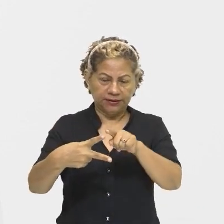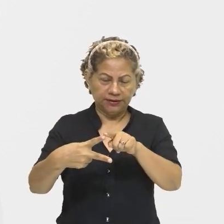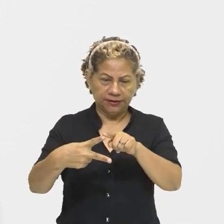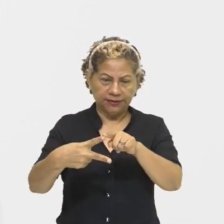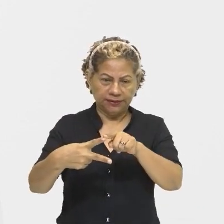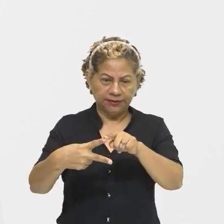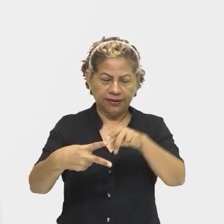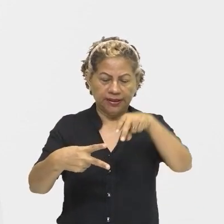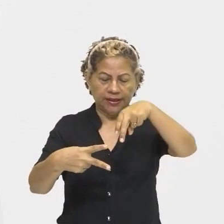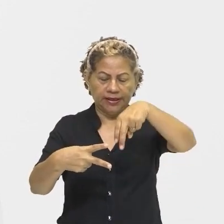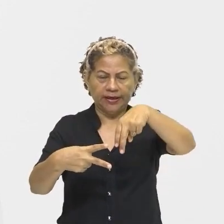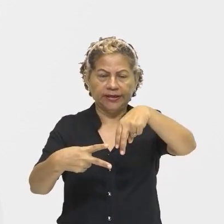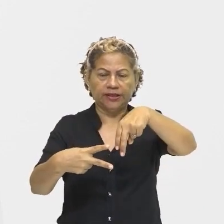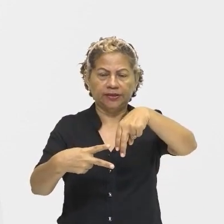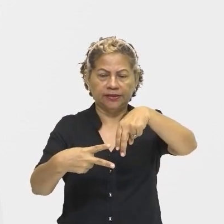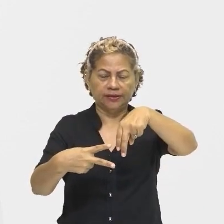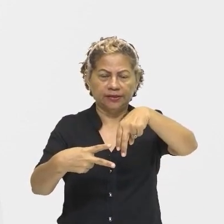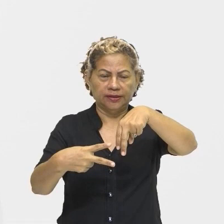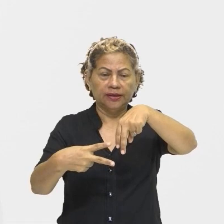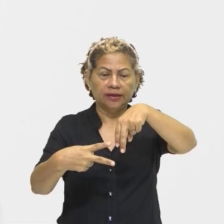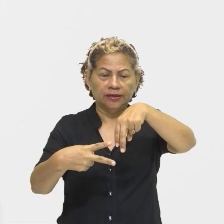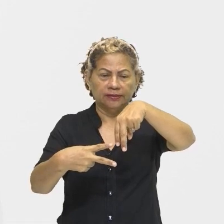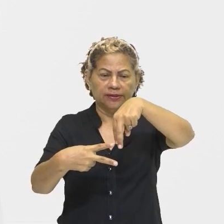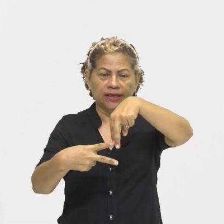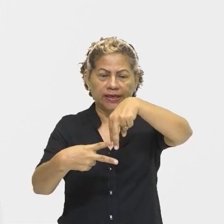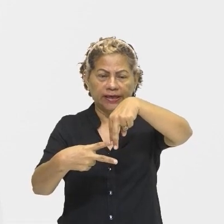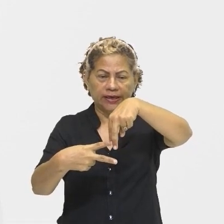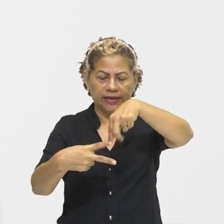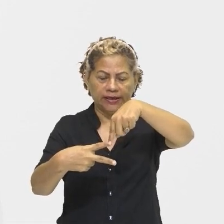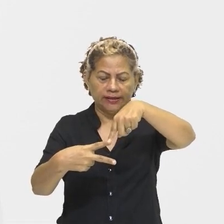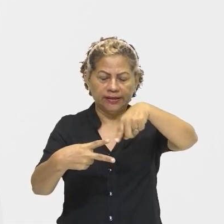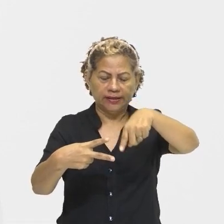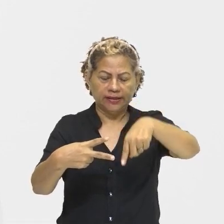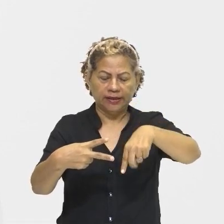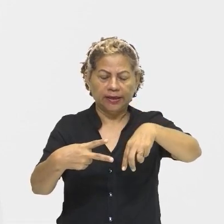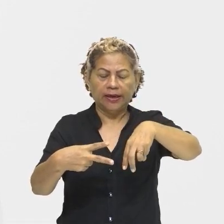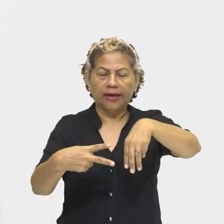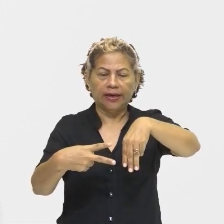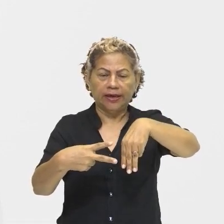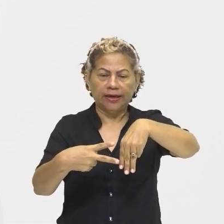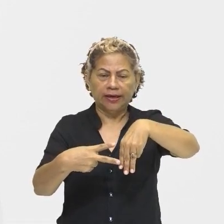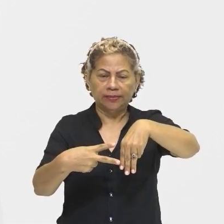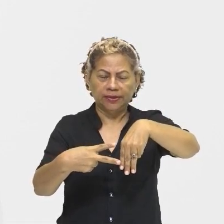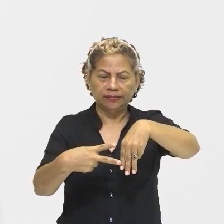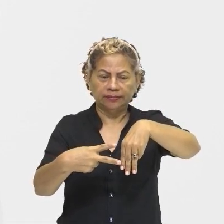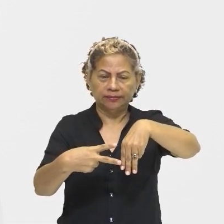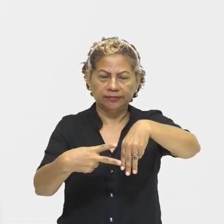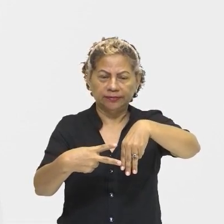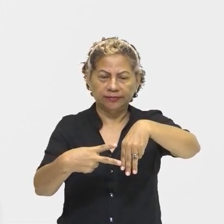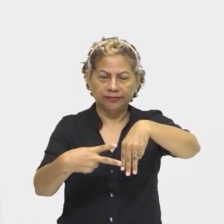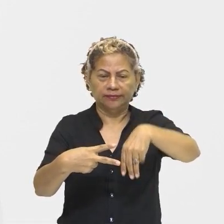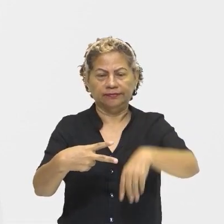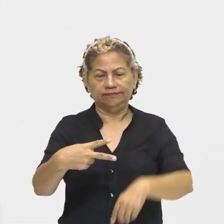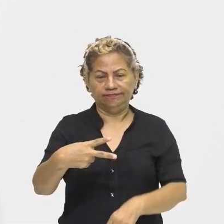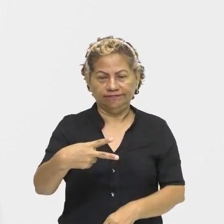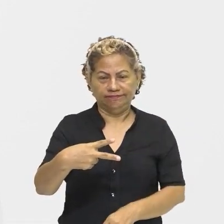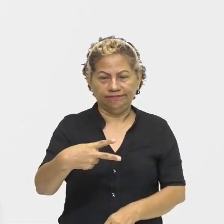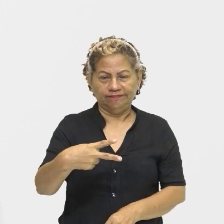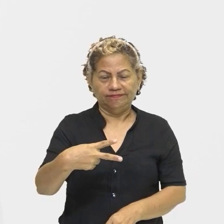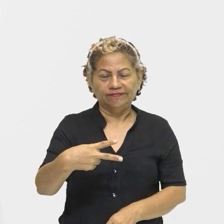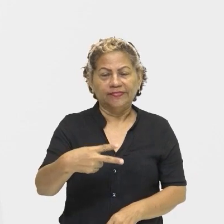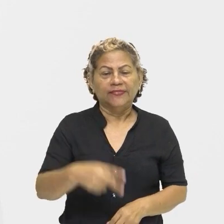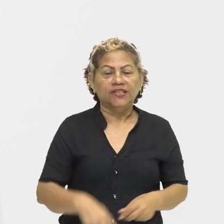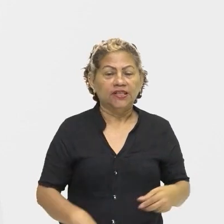A1, certo? Ela tem o mesmo valor numérico que essa área